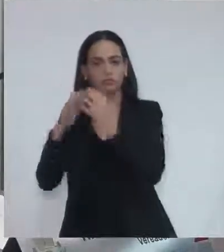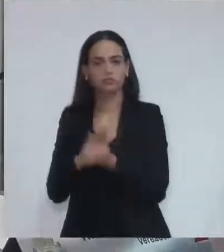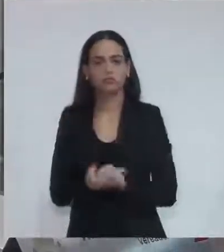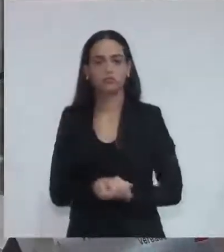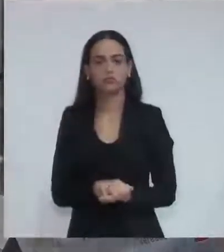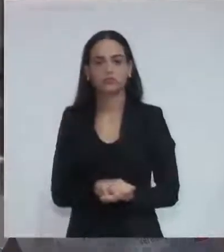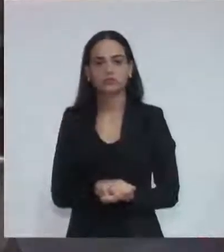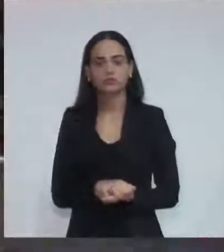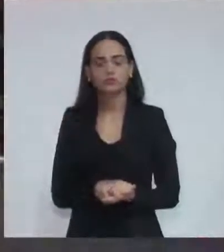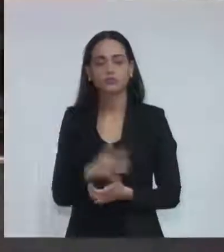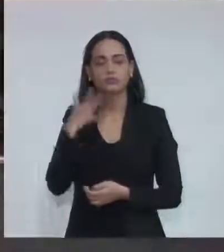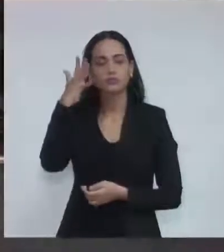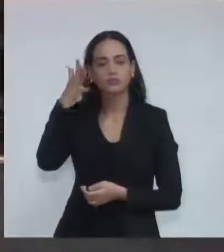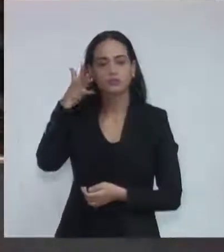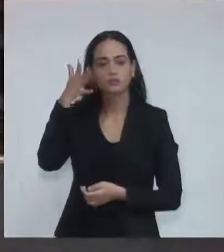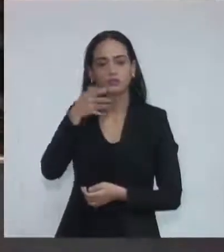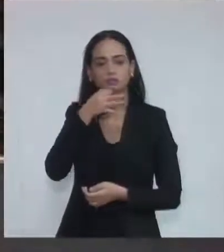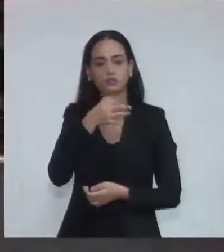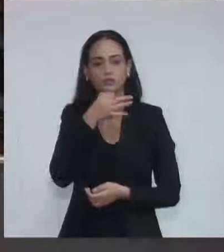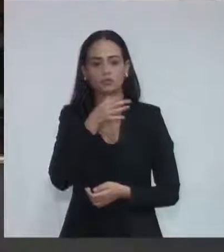Mais algum vereador?